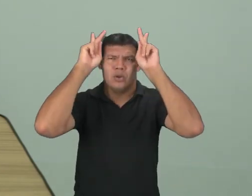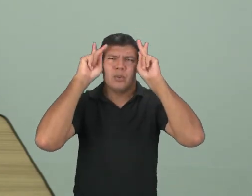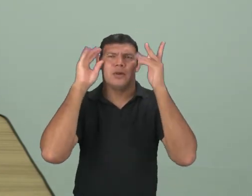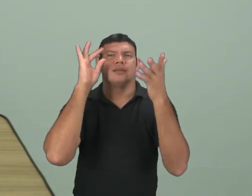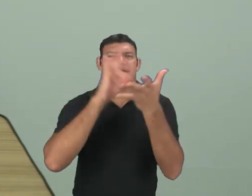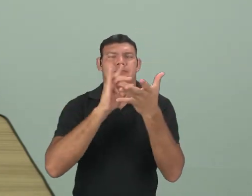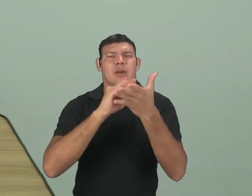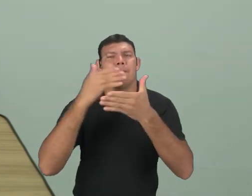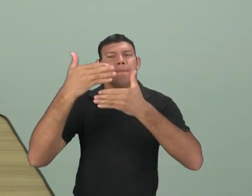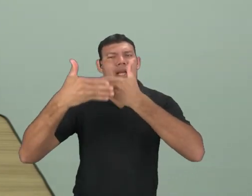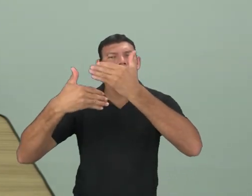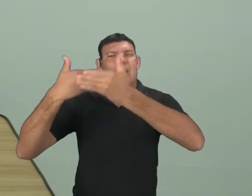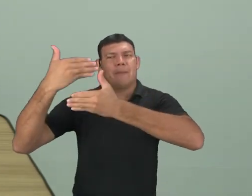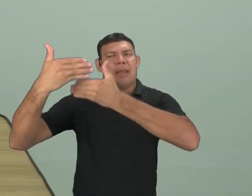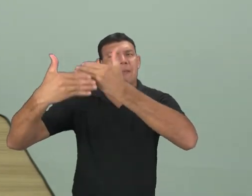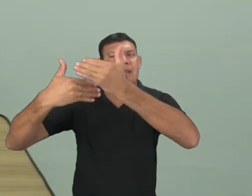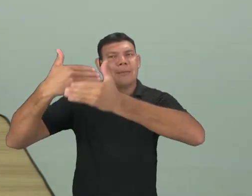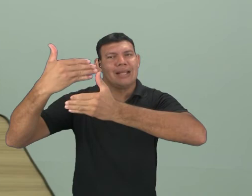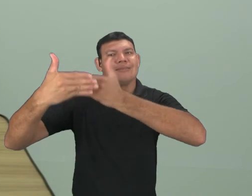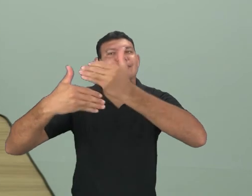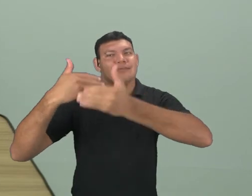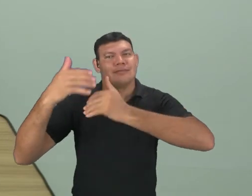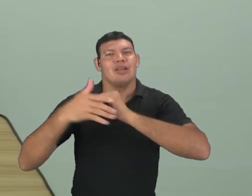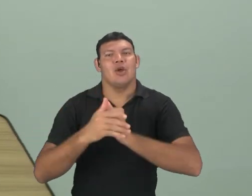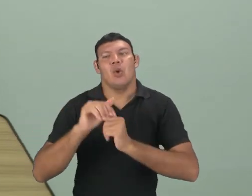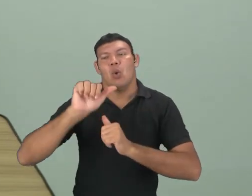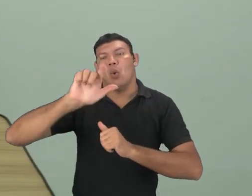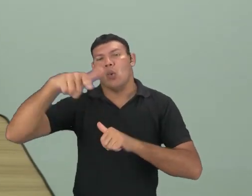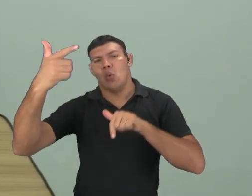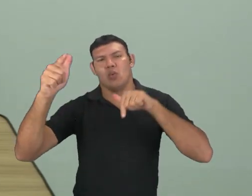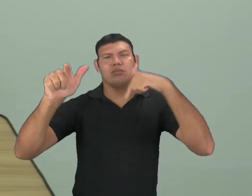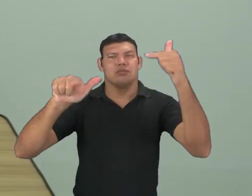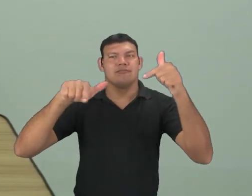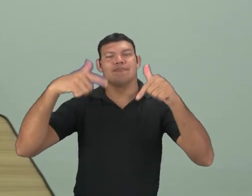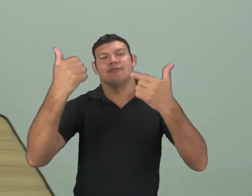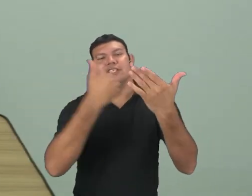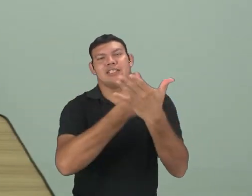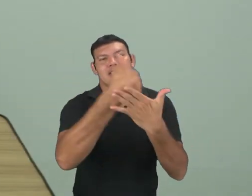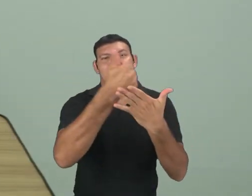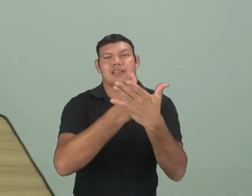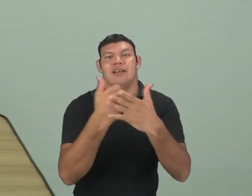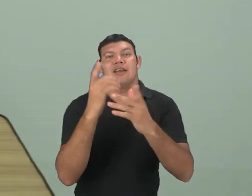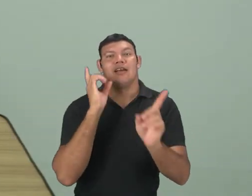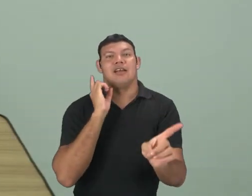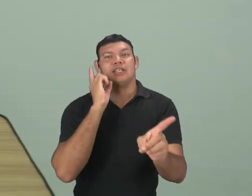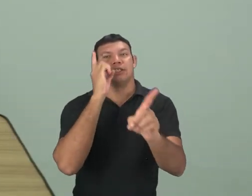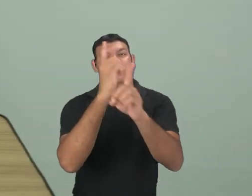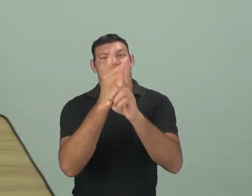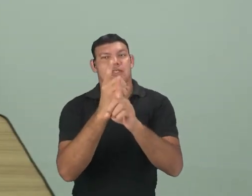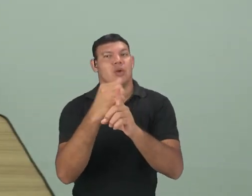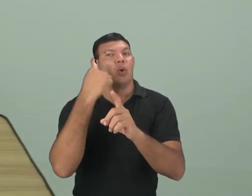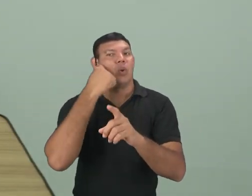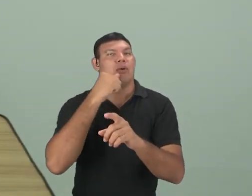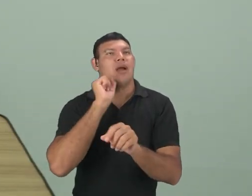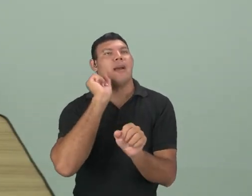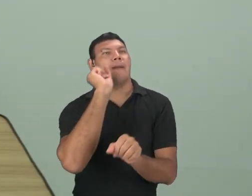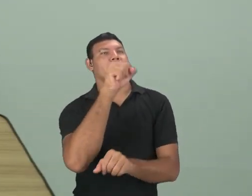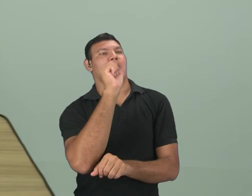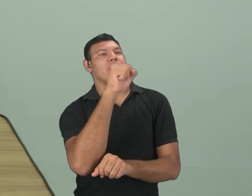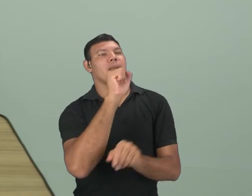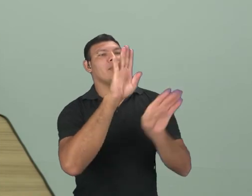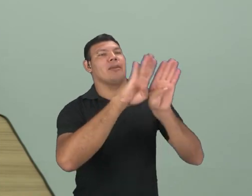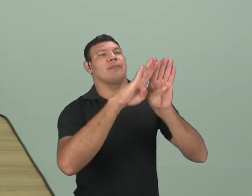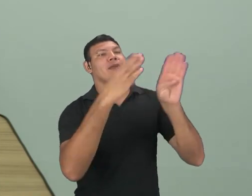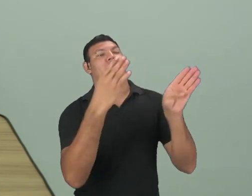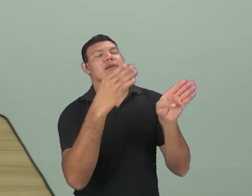depois, no decorrer, foi desenrolando outros conflitos na história, que ele encontra uma moça, chega, e ela, para